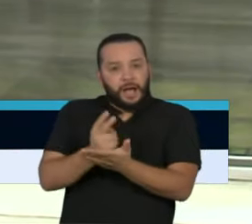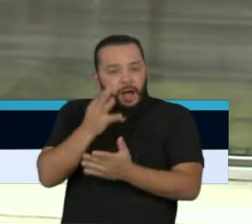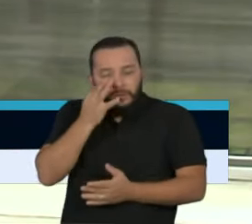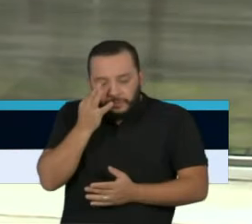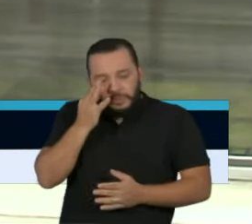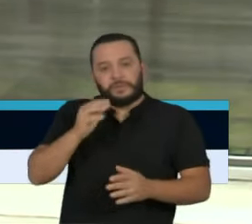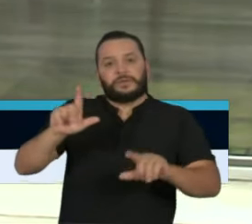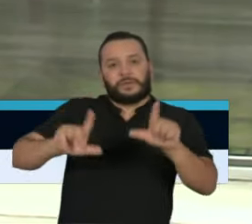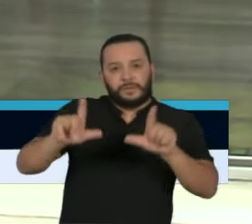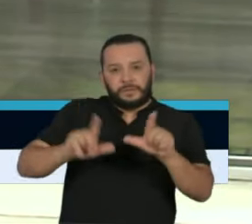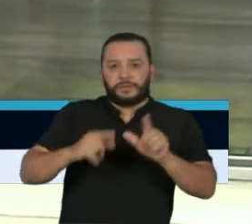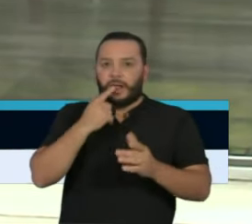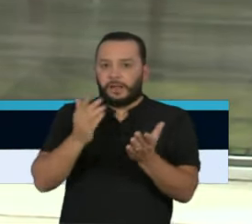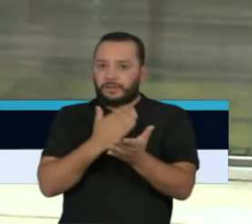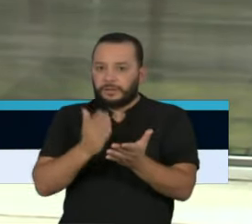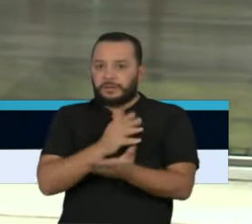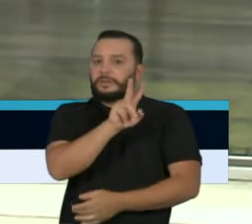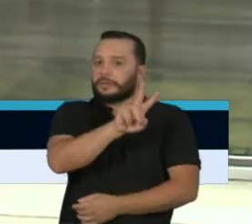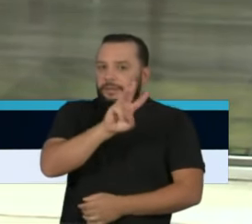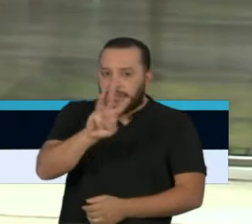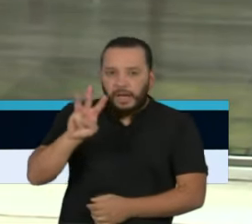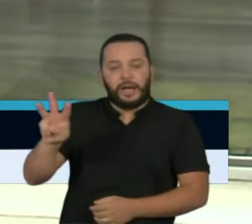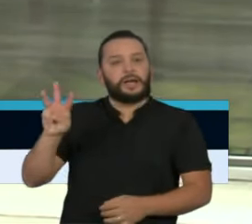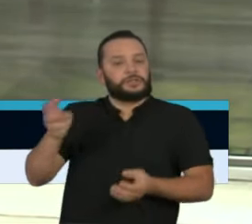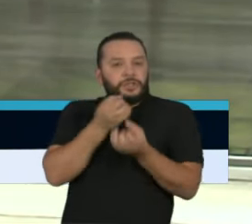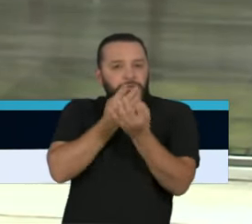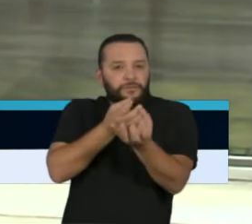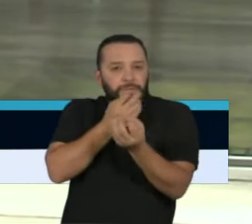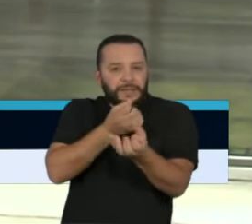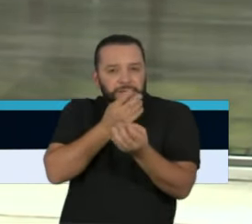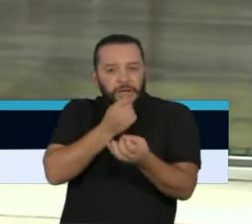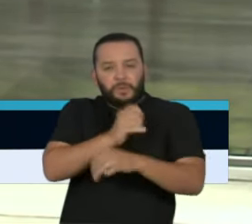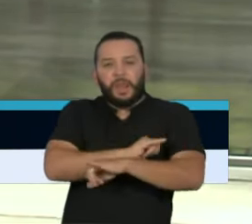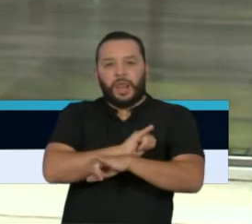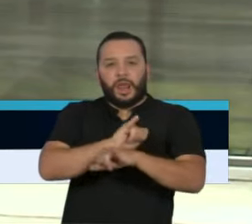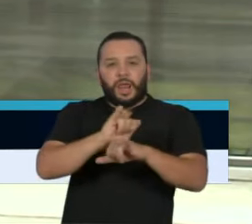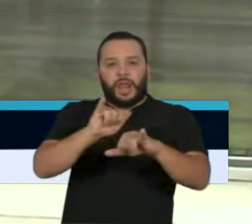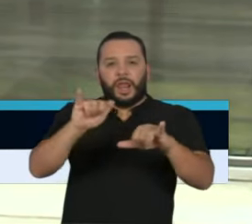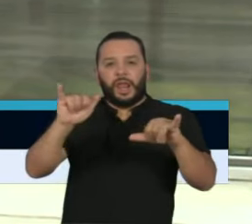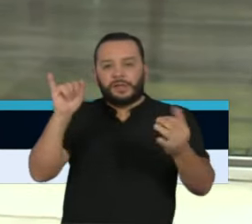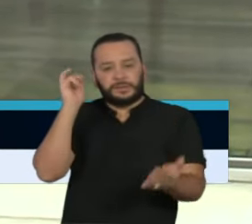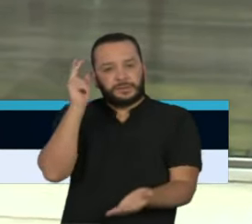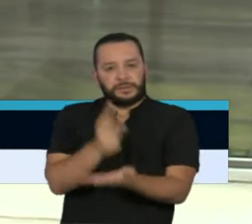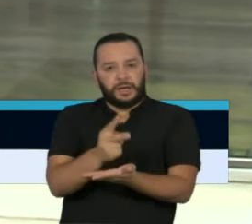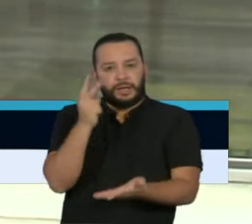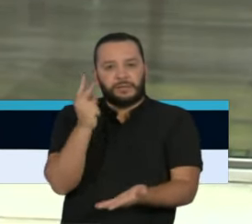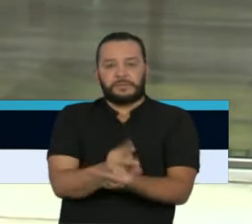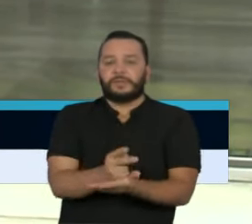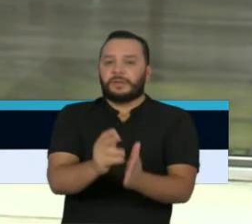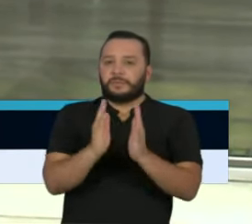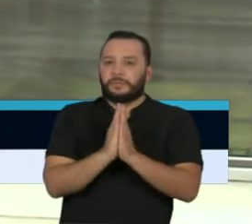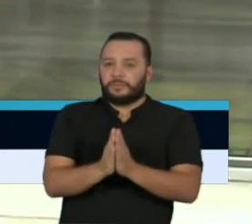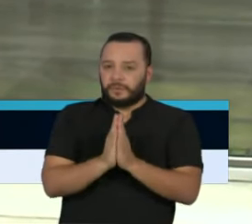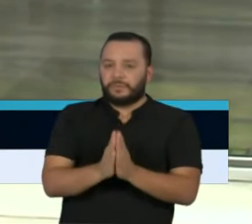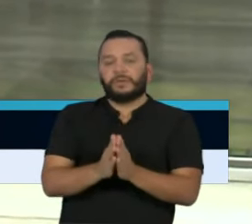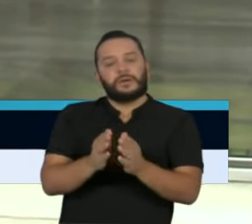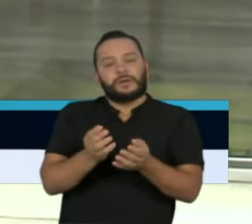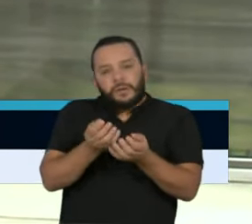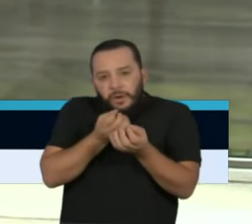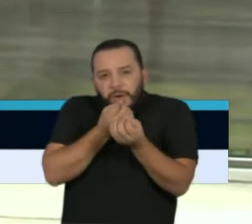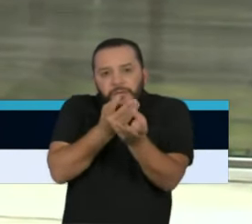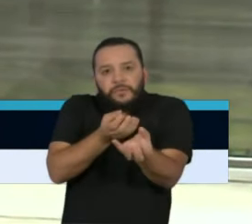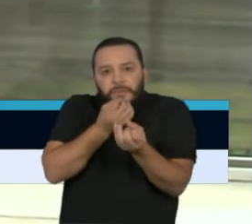revistas, sites e informações precisas. E eu volto a recomendar que as pessoas sigam sempre as